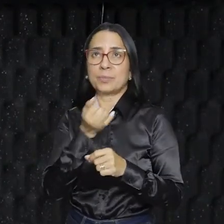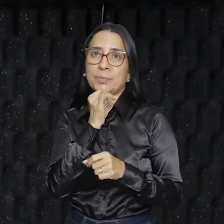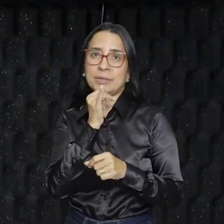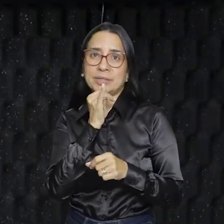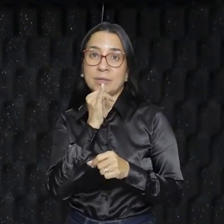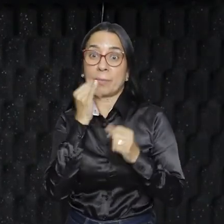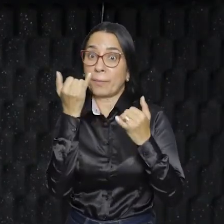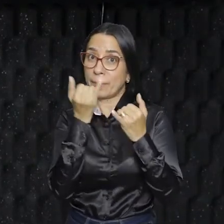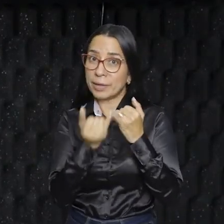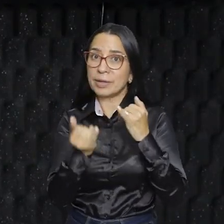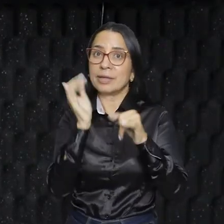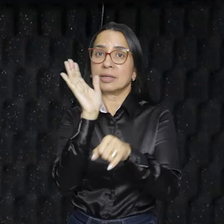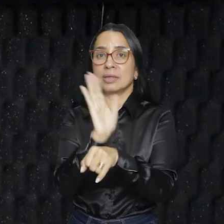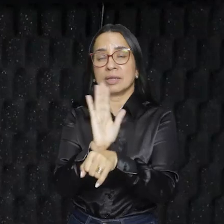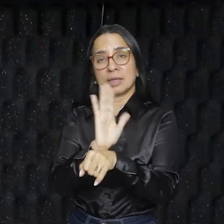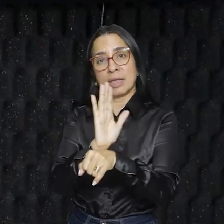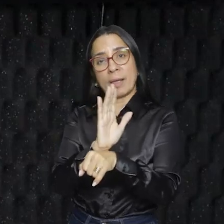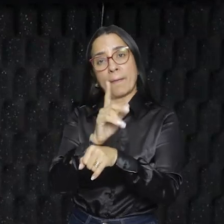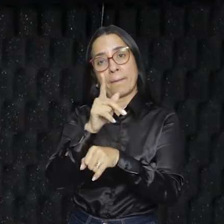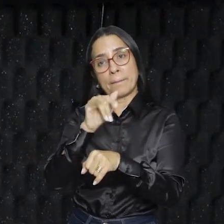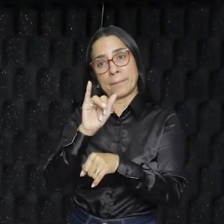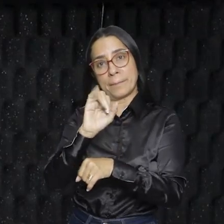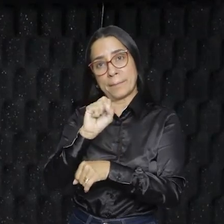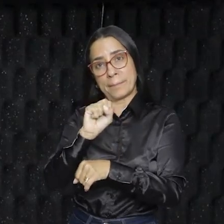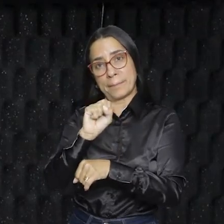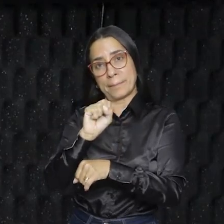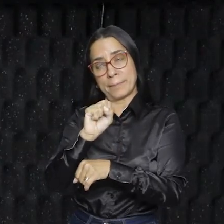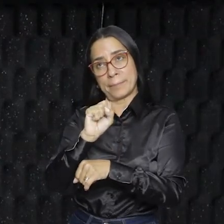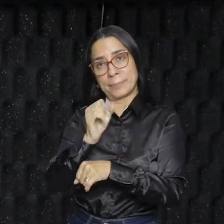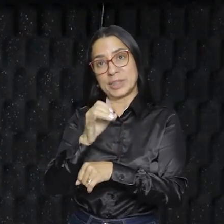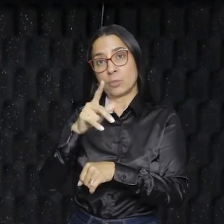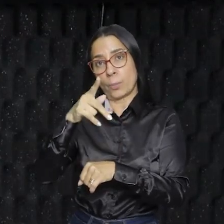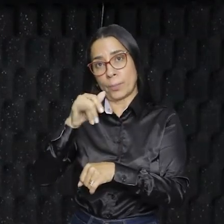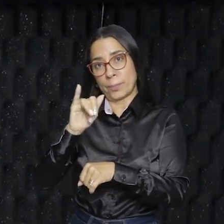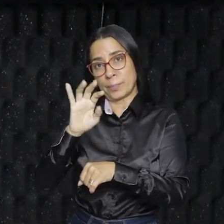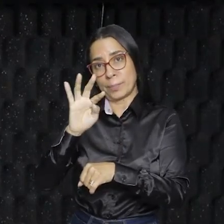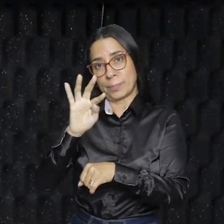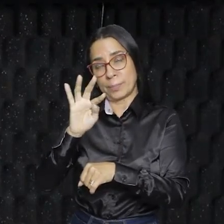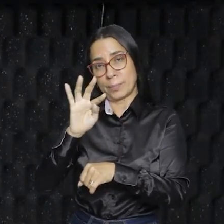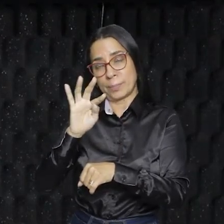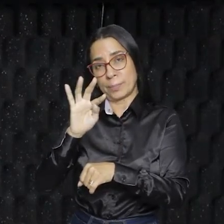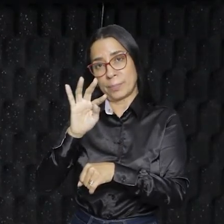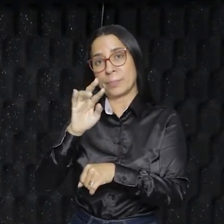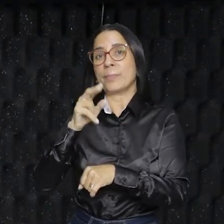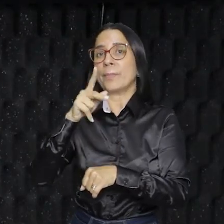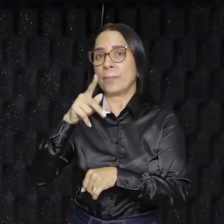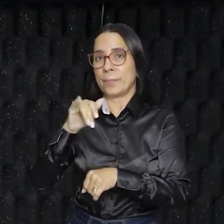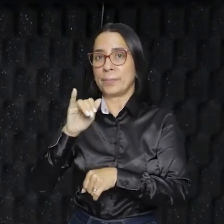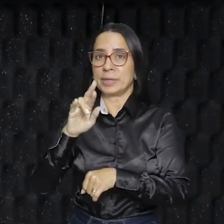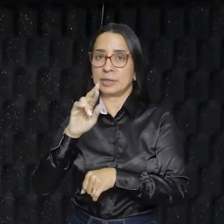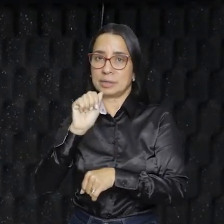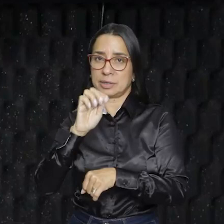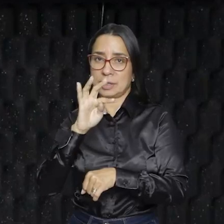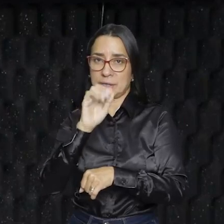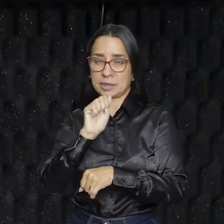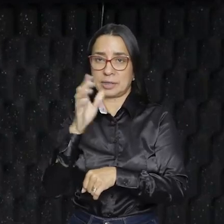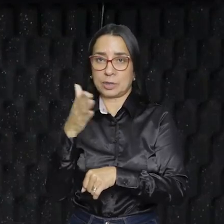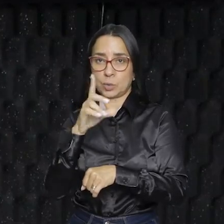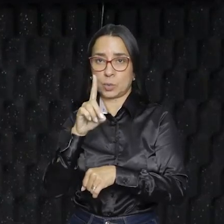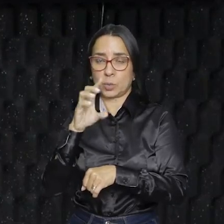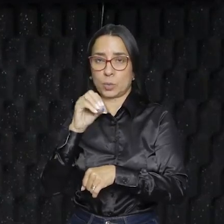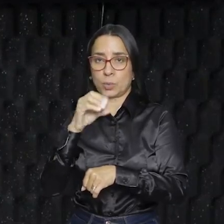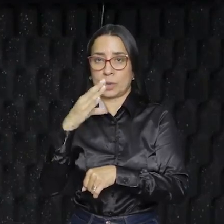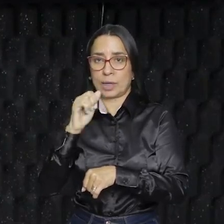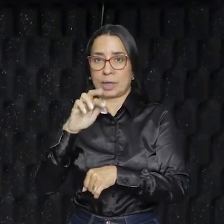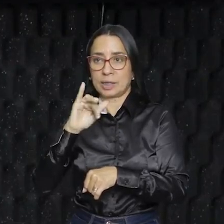4, buscando a tal fonte da juventude. É preciso observar que esse movimento,